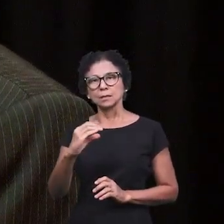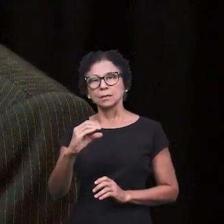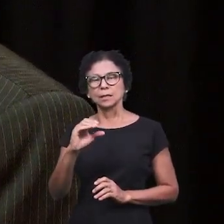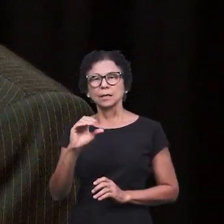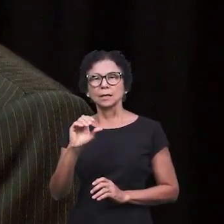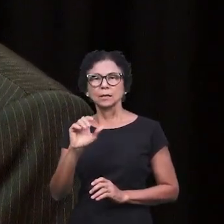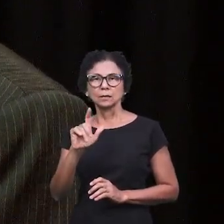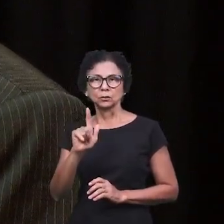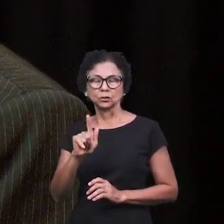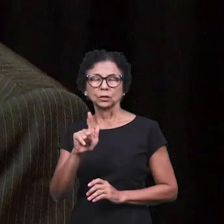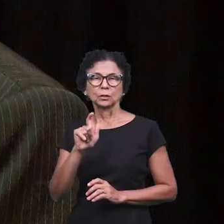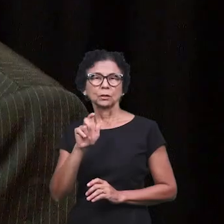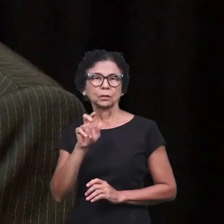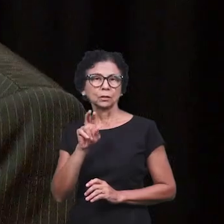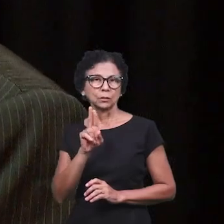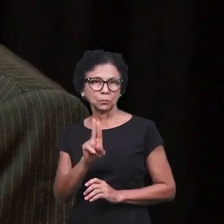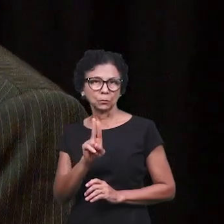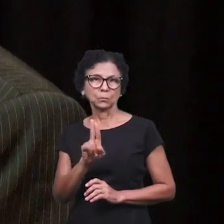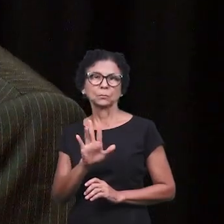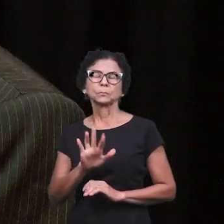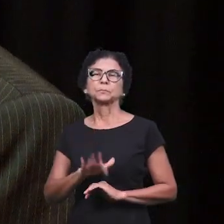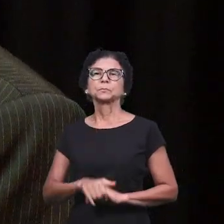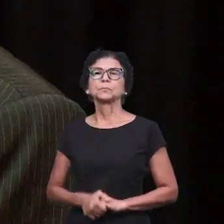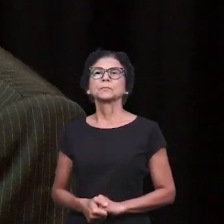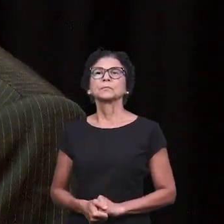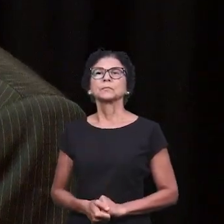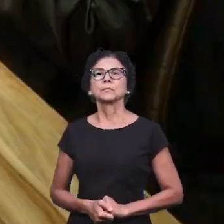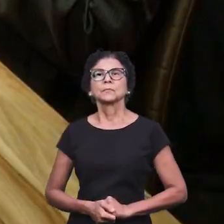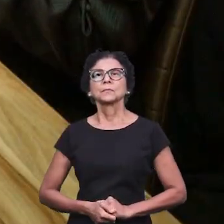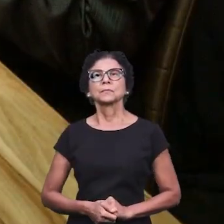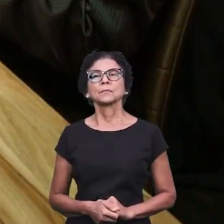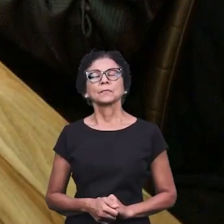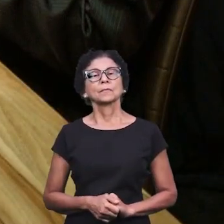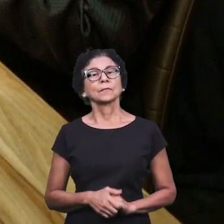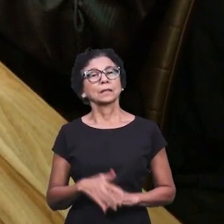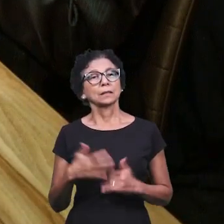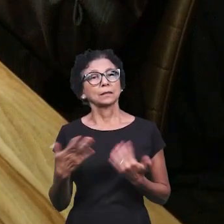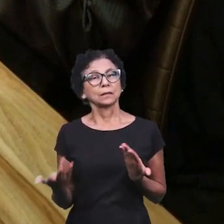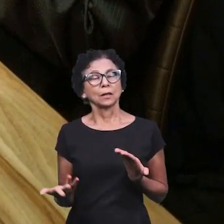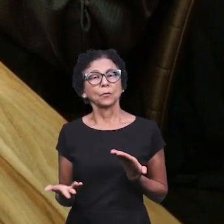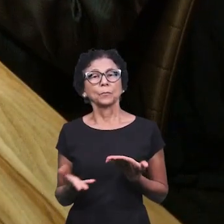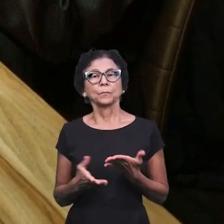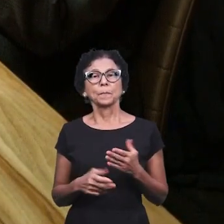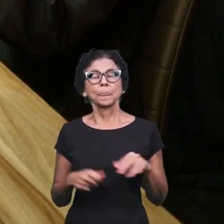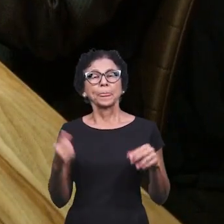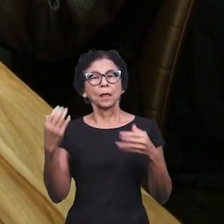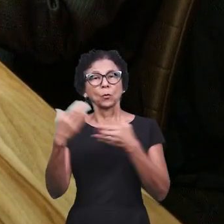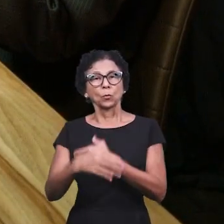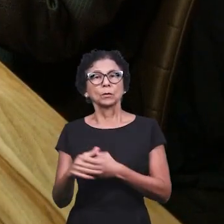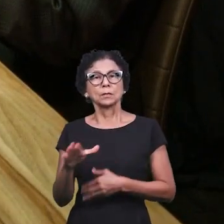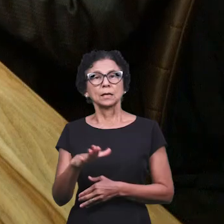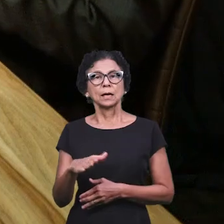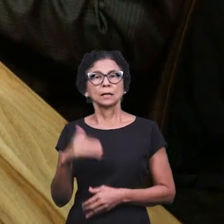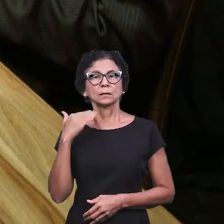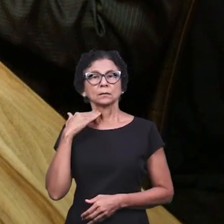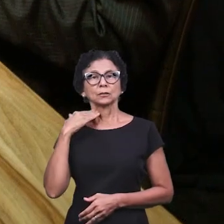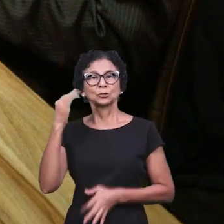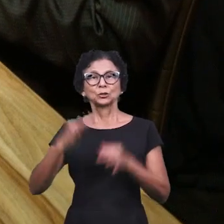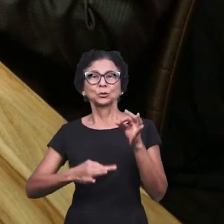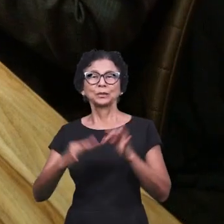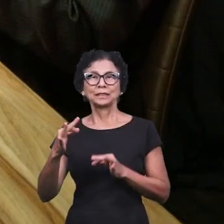do ano 2012. Então, assim, aí a gente volta também naquela fala do nosso irmão que estudava para